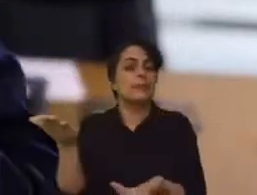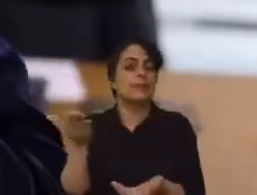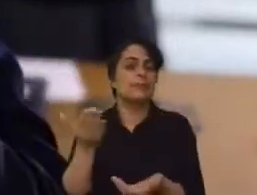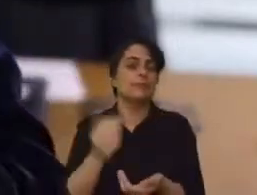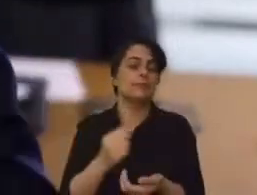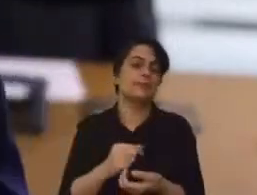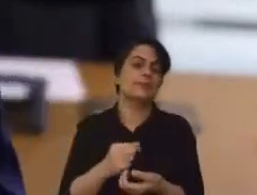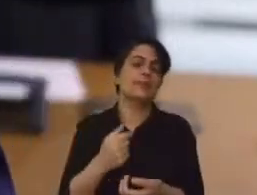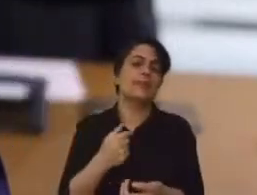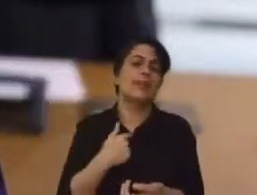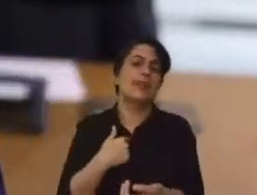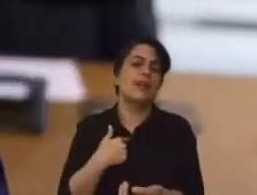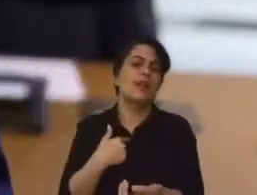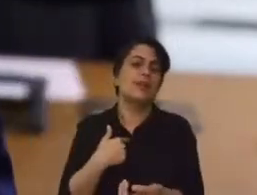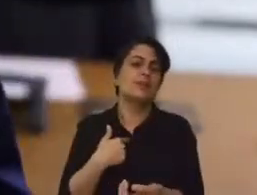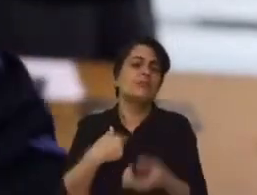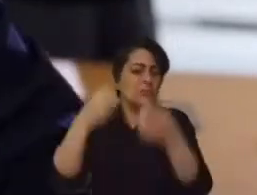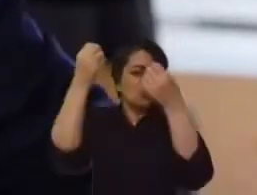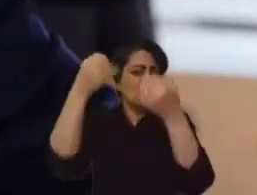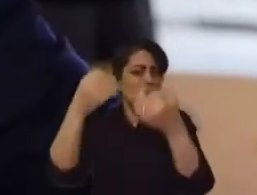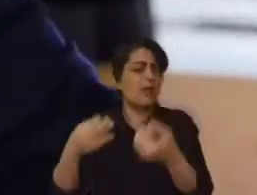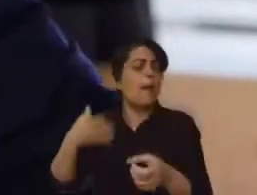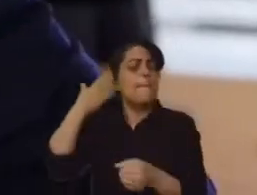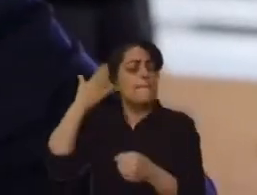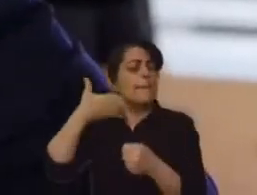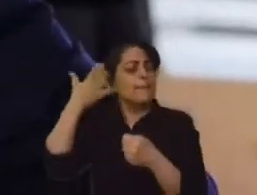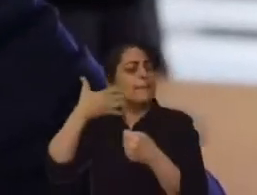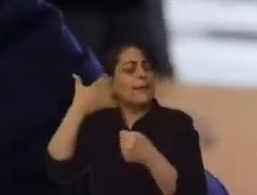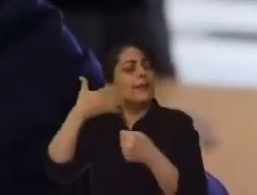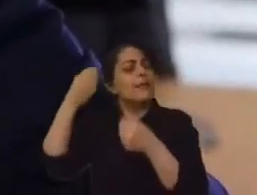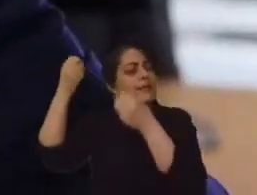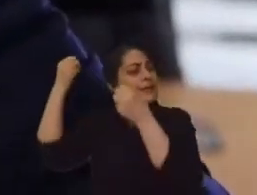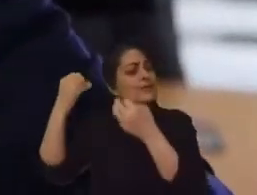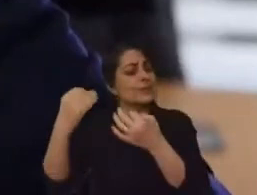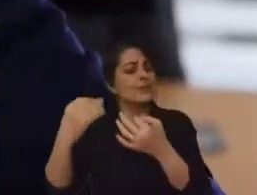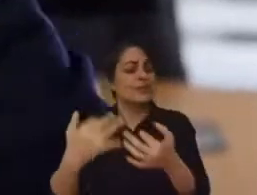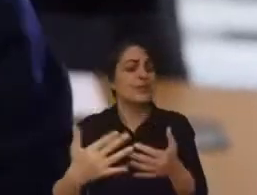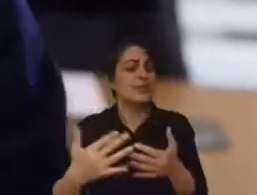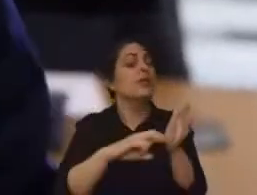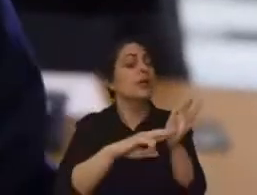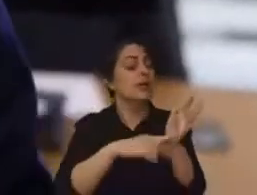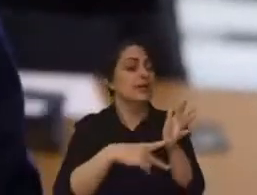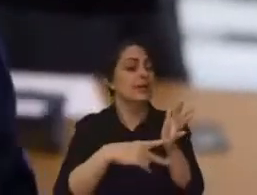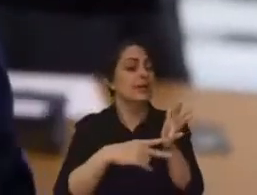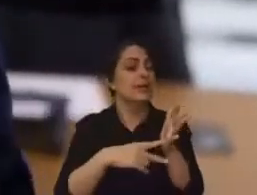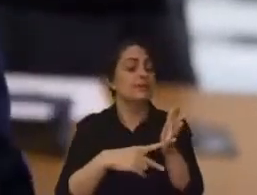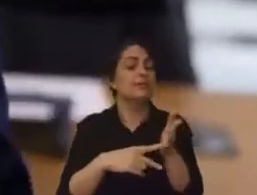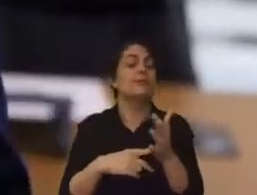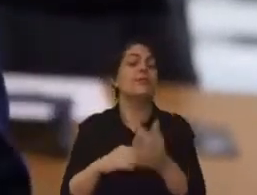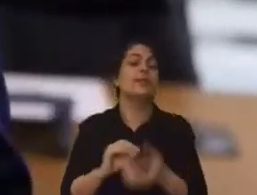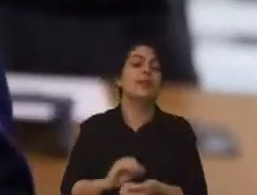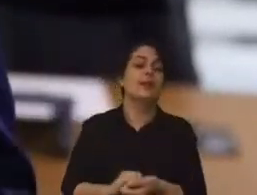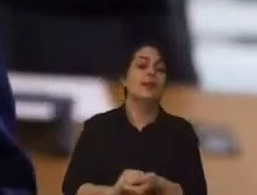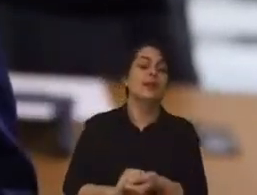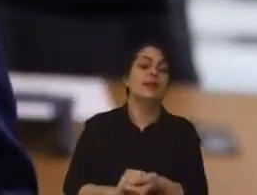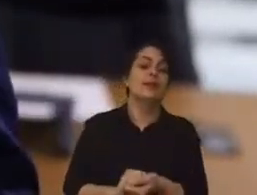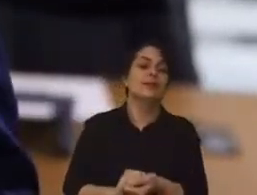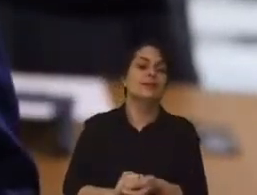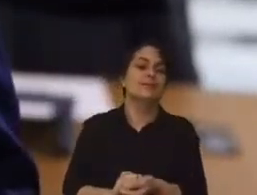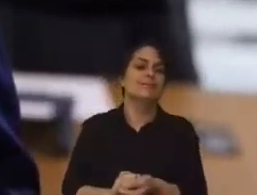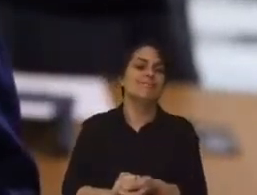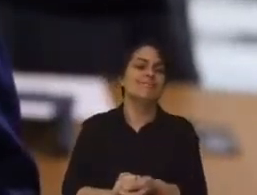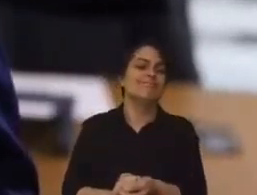eu já falei em várias outras palestras do sindicalismo que feliz foi o tempo que eu